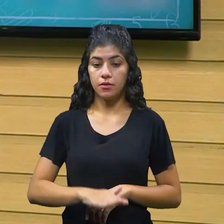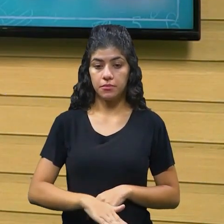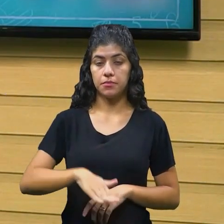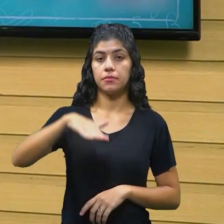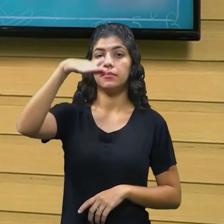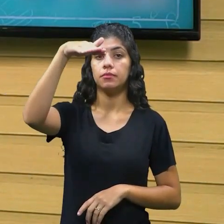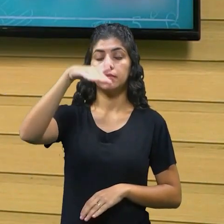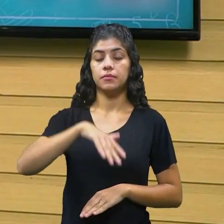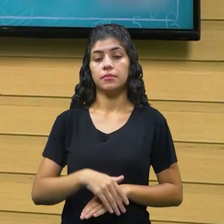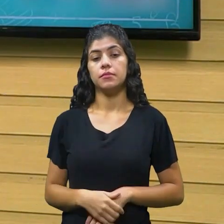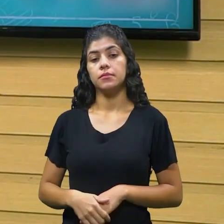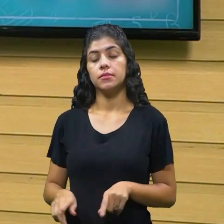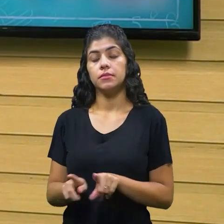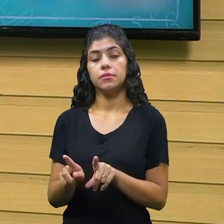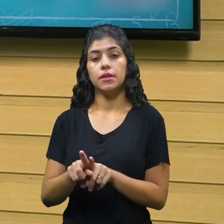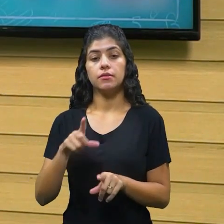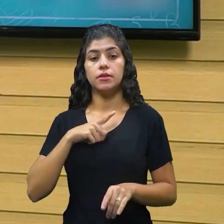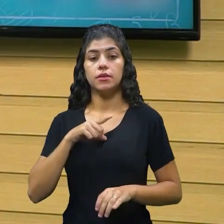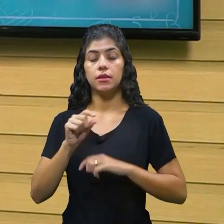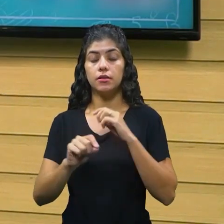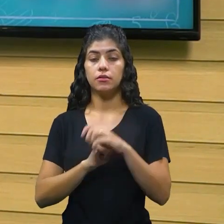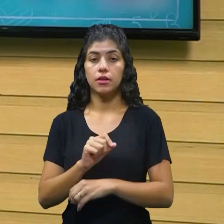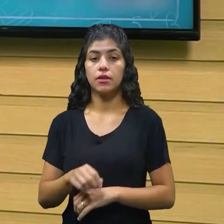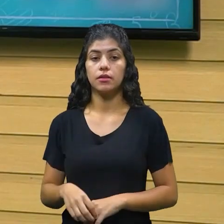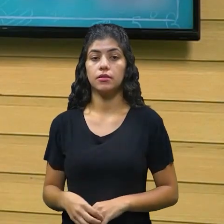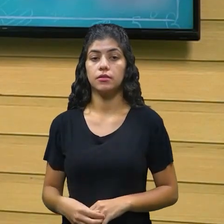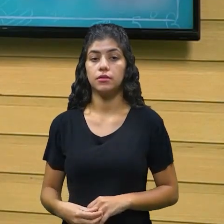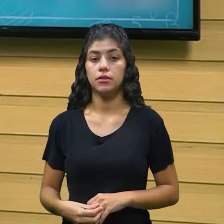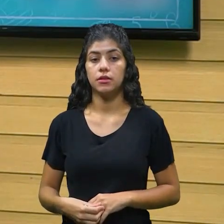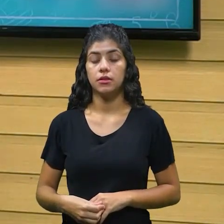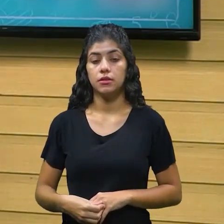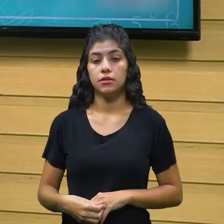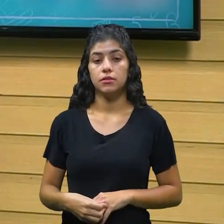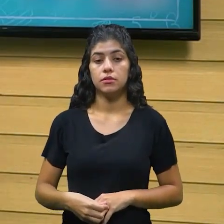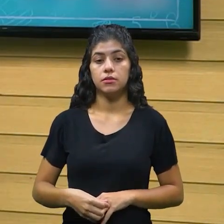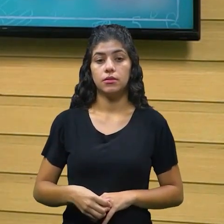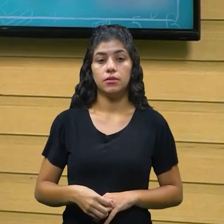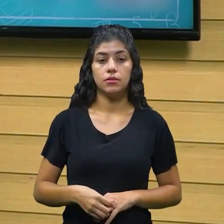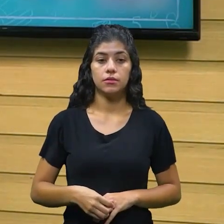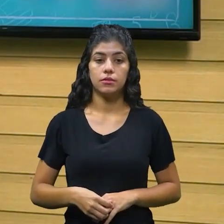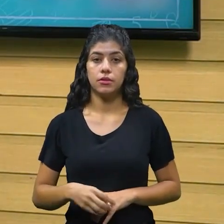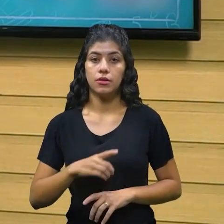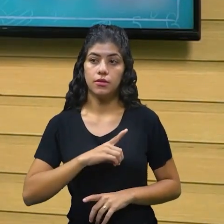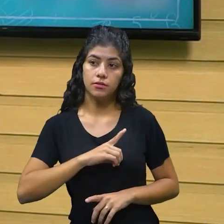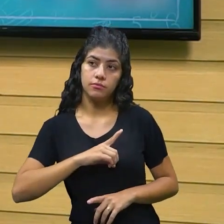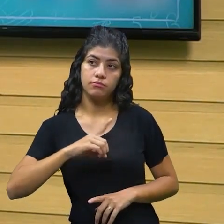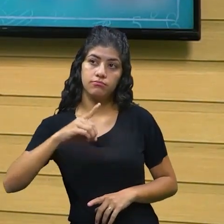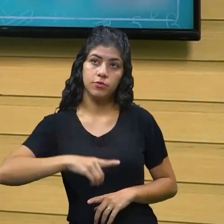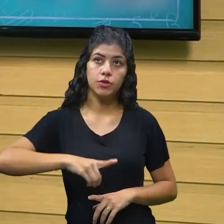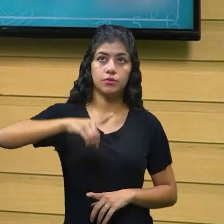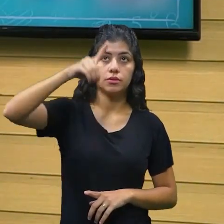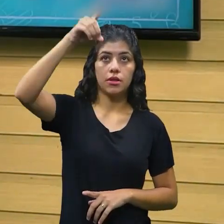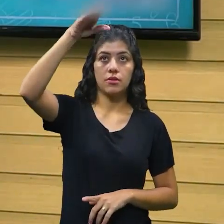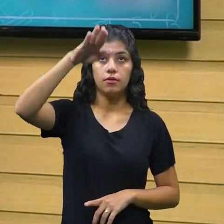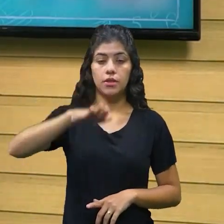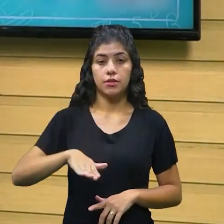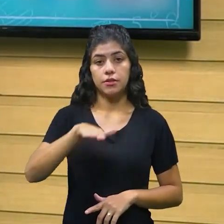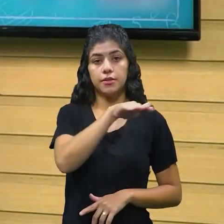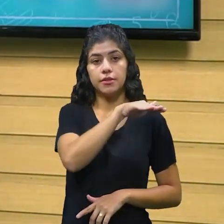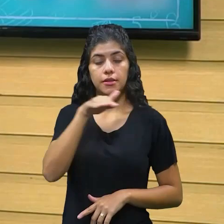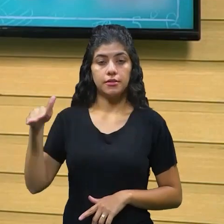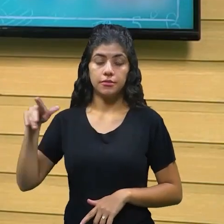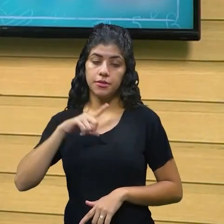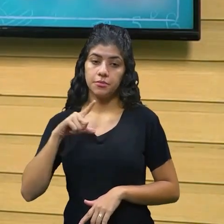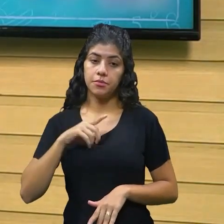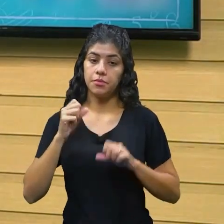né? E você tem os sentidos, você tem no sentido horizontal, no sentido vertical. Então, no sentido horizontal, você